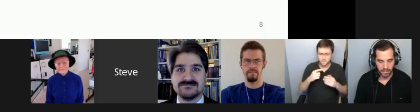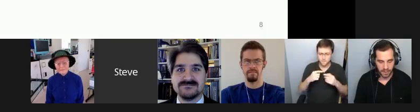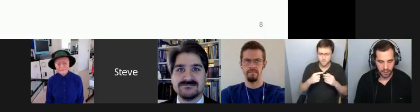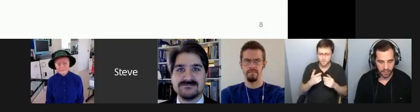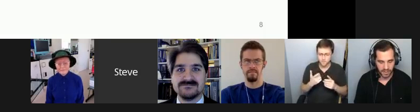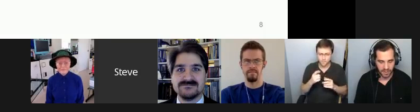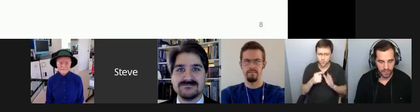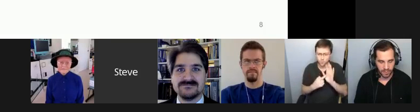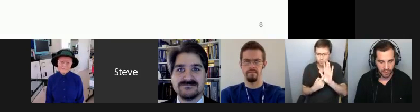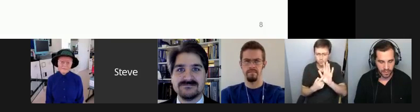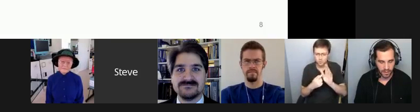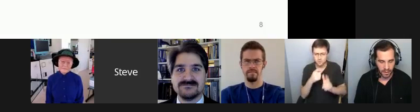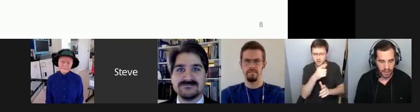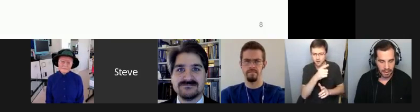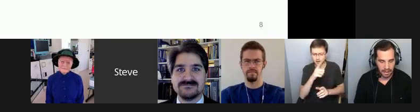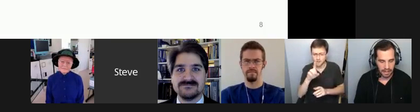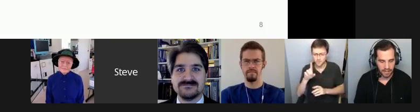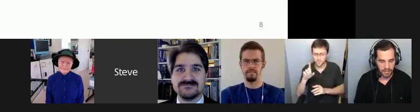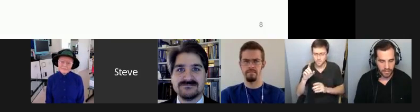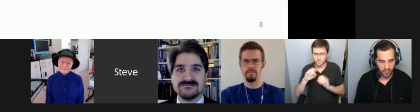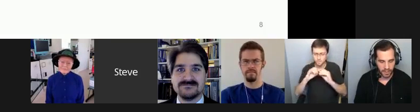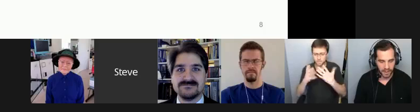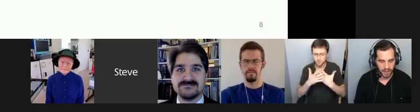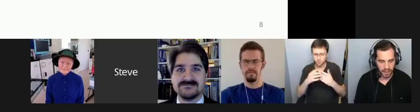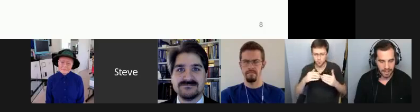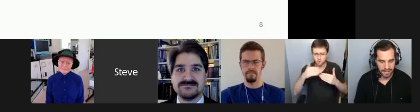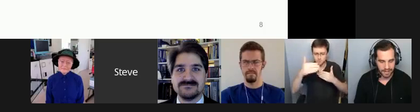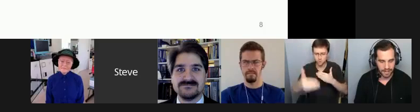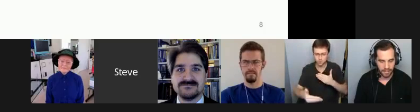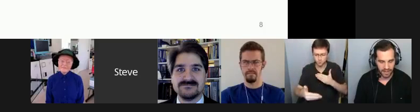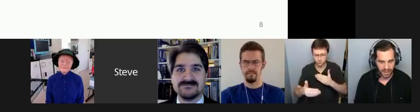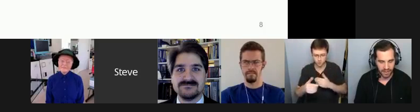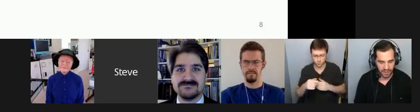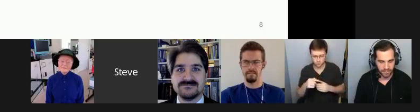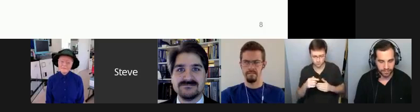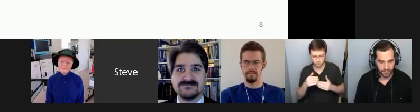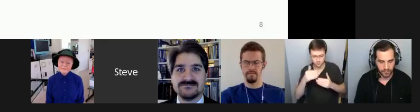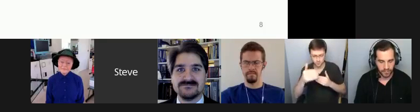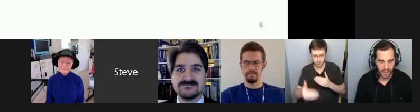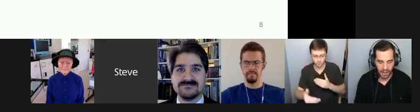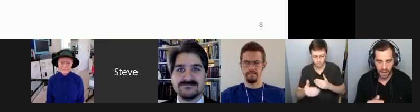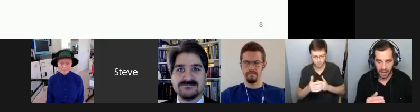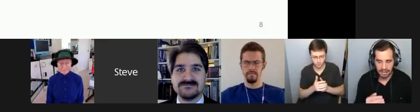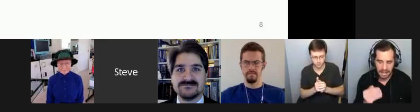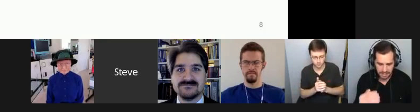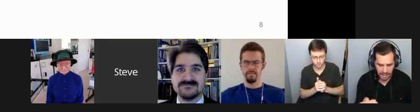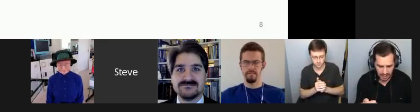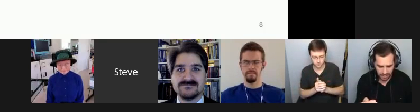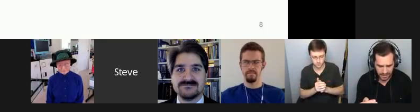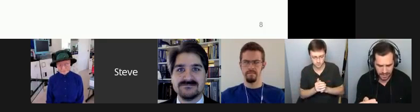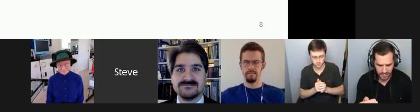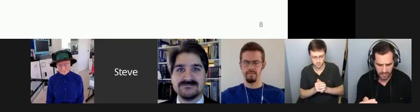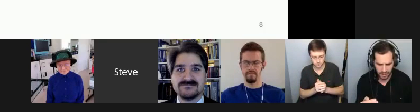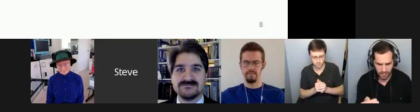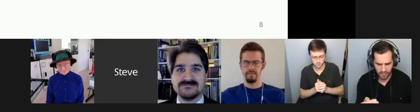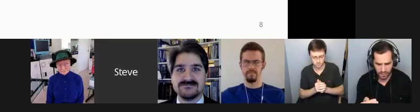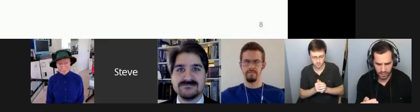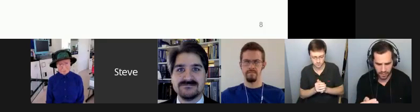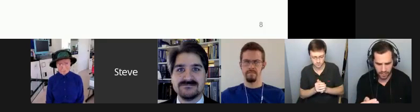Então, nós temos alguns estudos sobre a descrição imagética. Next slide,